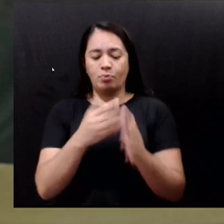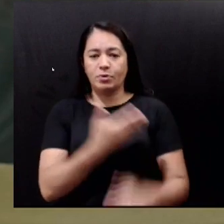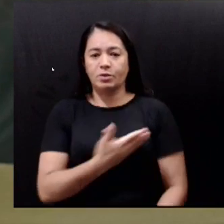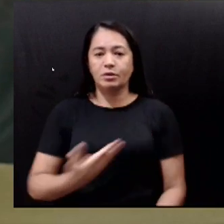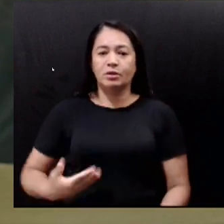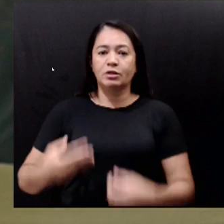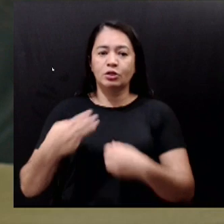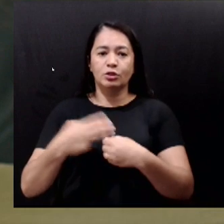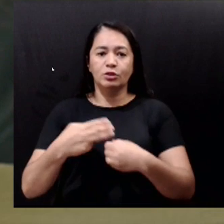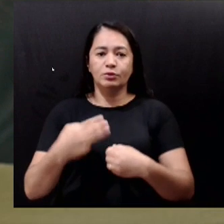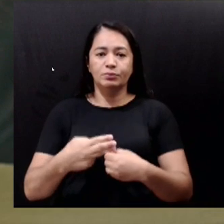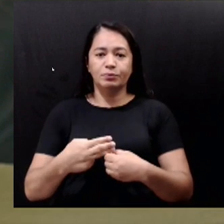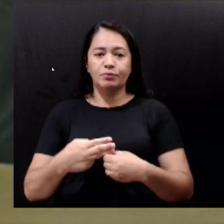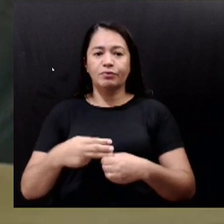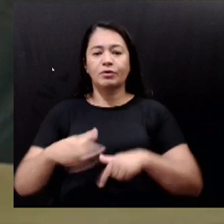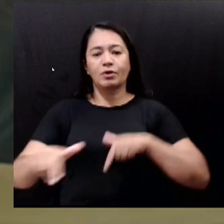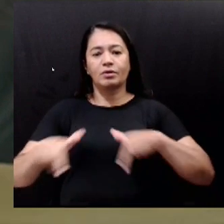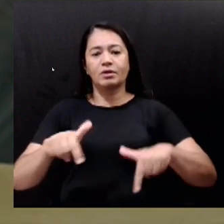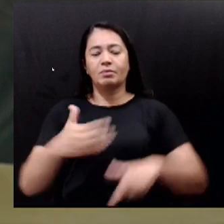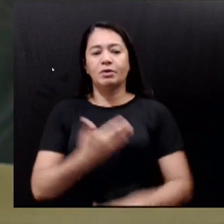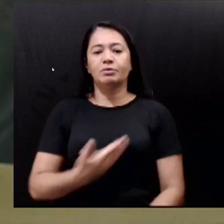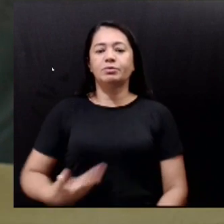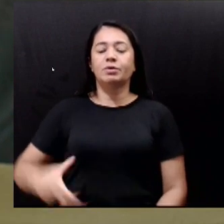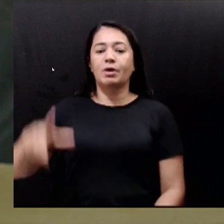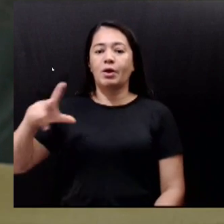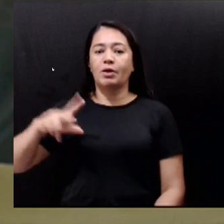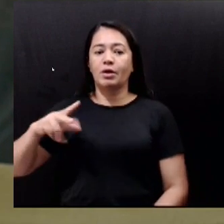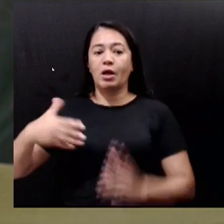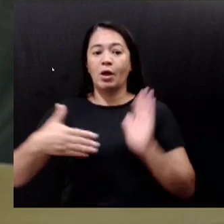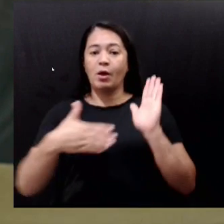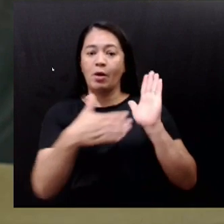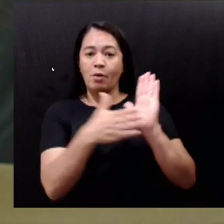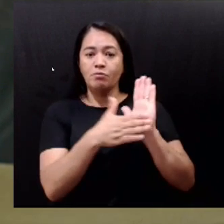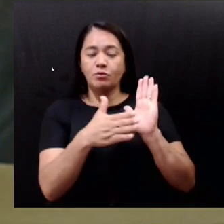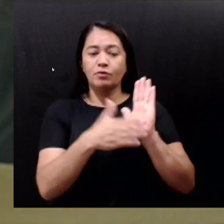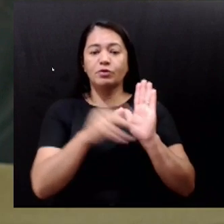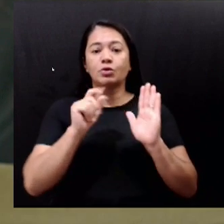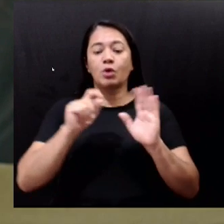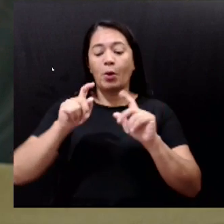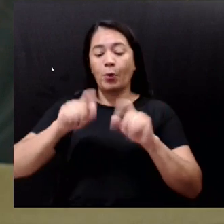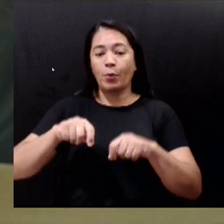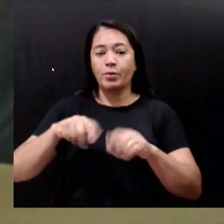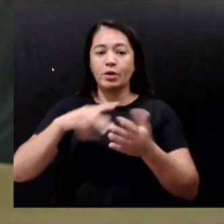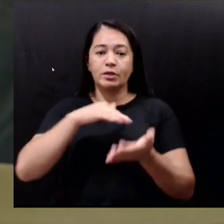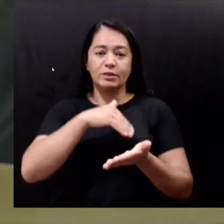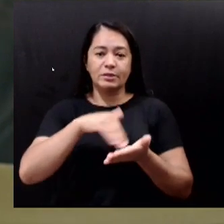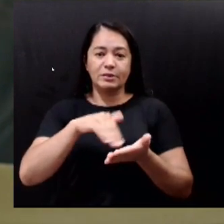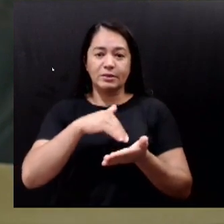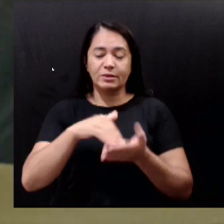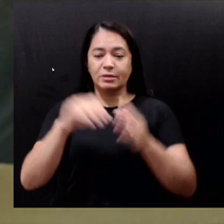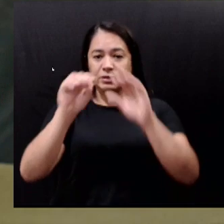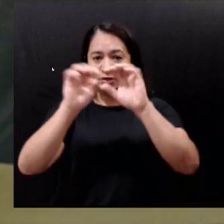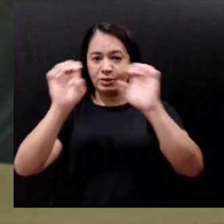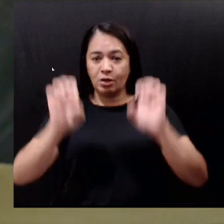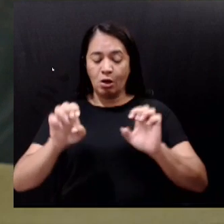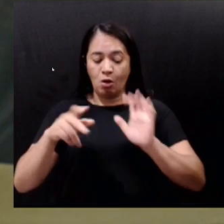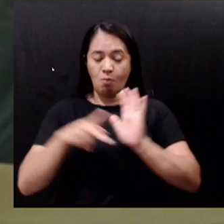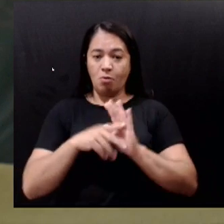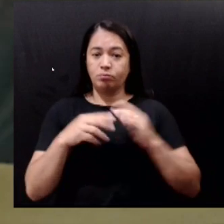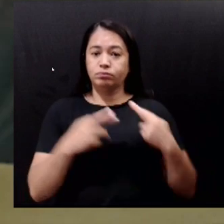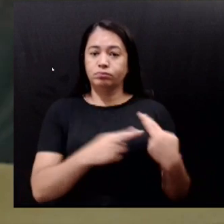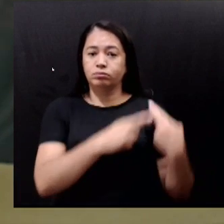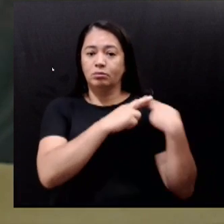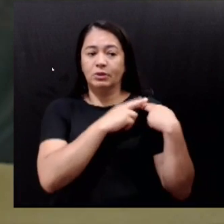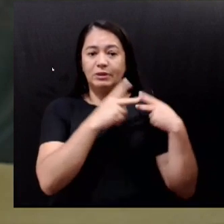serviços públicos e privados. A proposta delega a competência à Secretaria Municipal de Infraestrutura para conceder a permissão